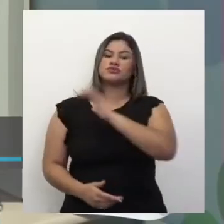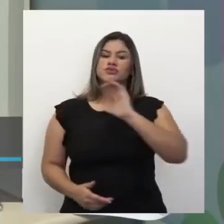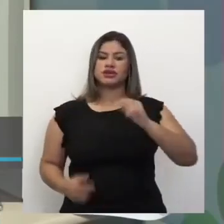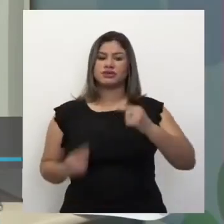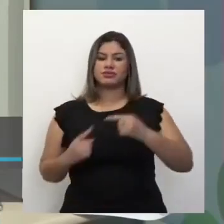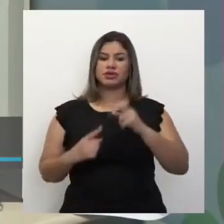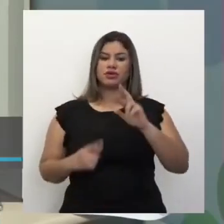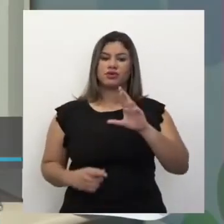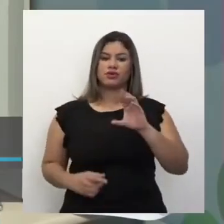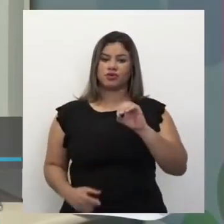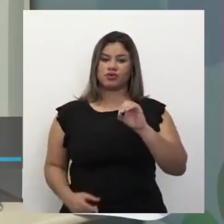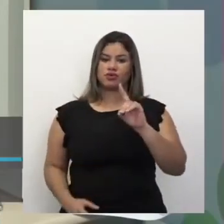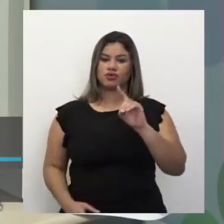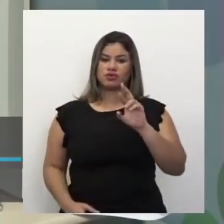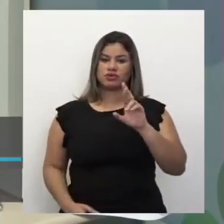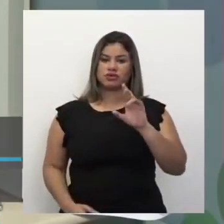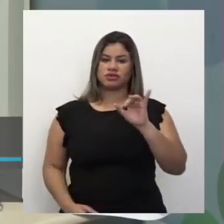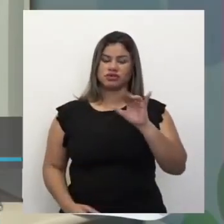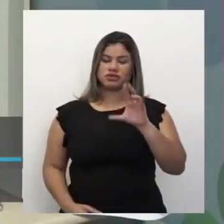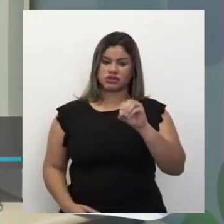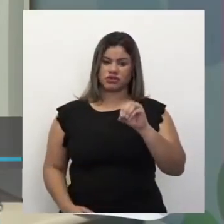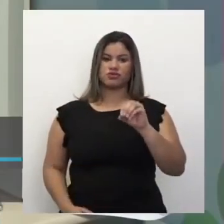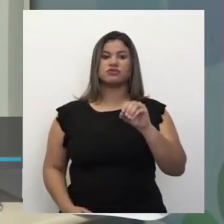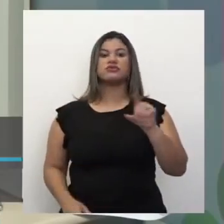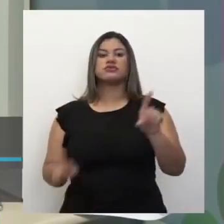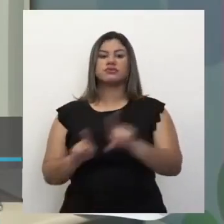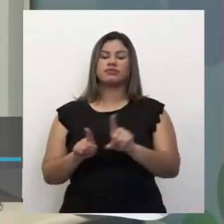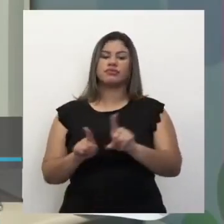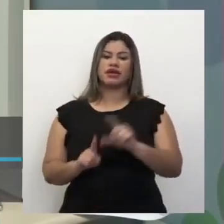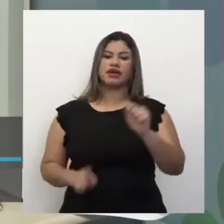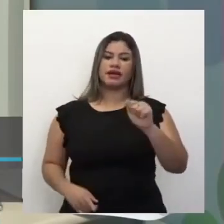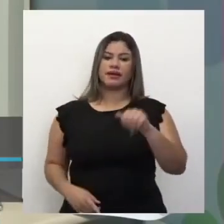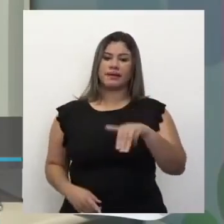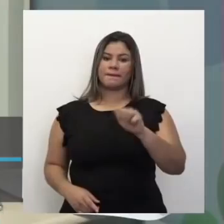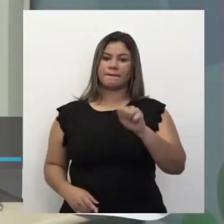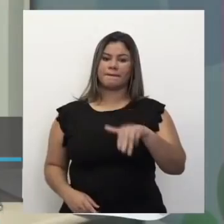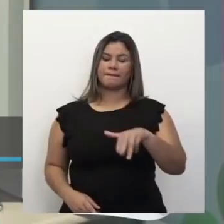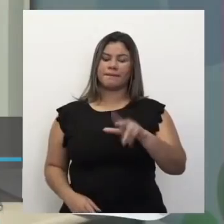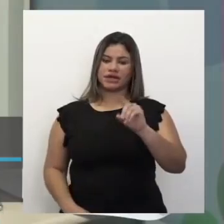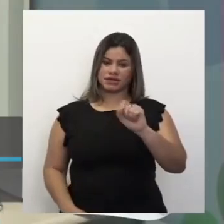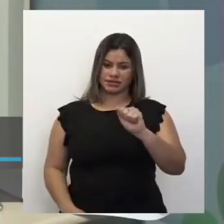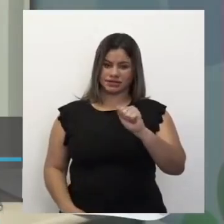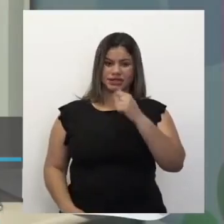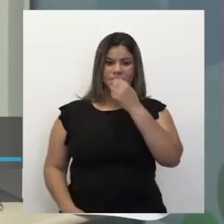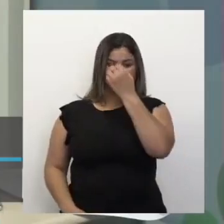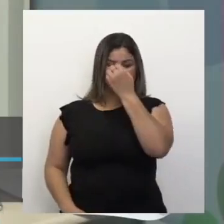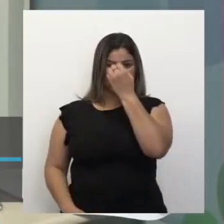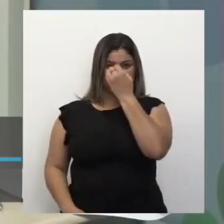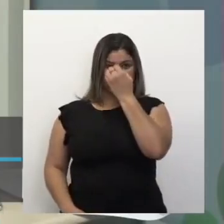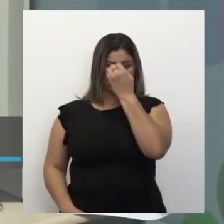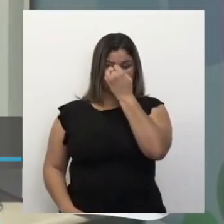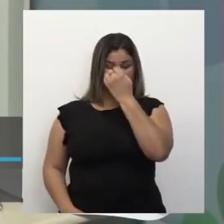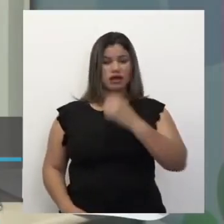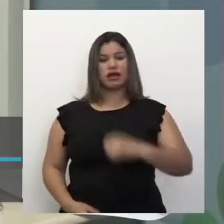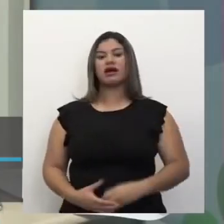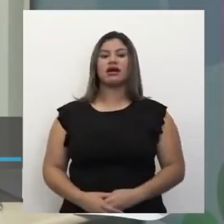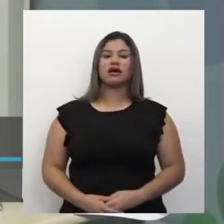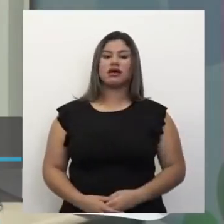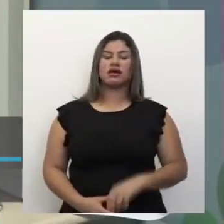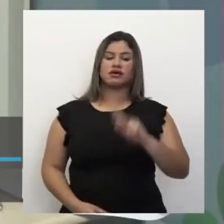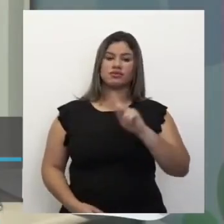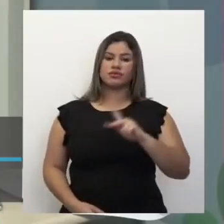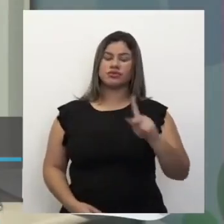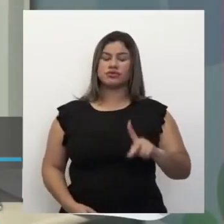Amanda. Alunos aqui, deixa eu escurecer aqui para poder ler. Professora